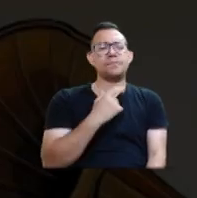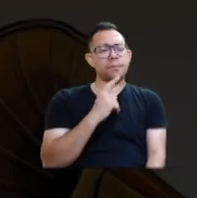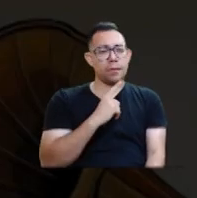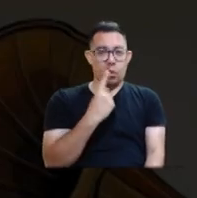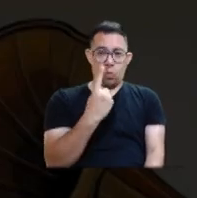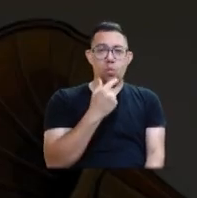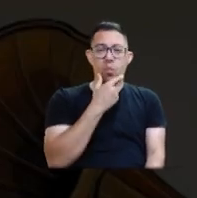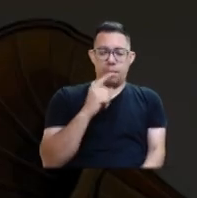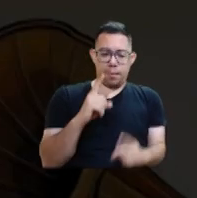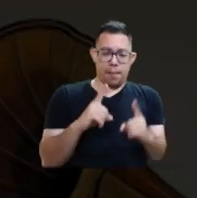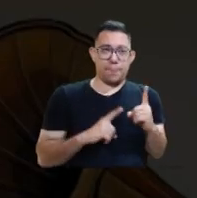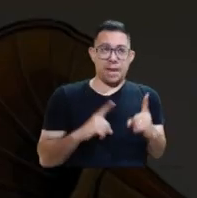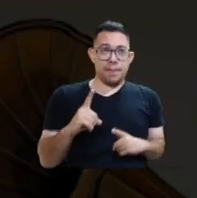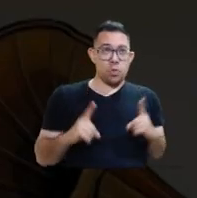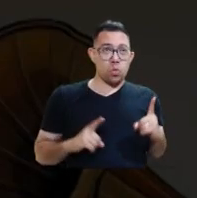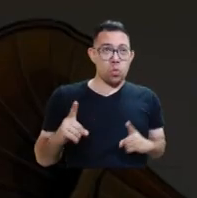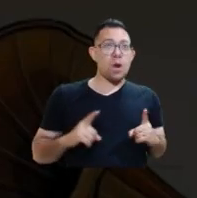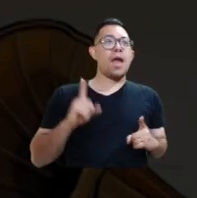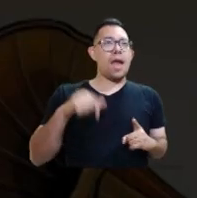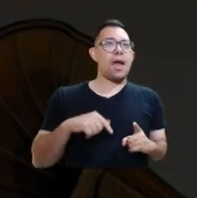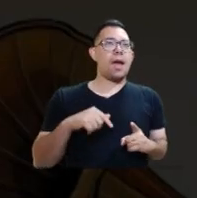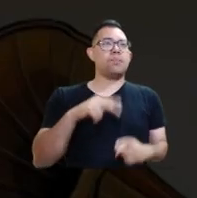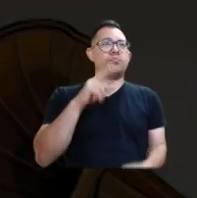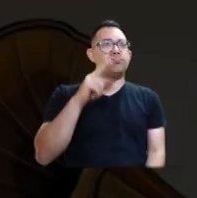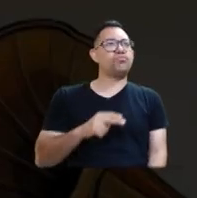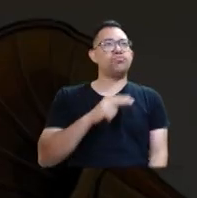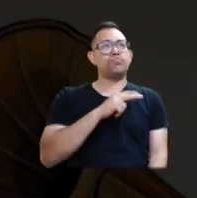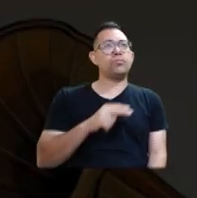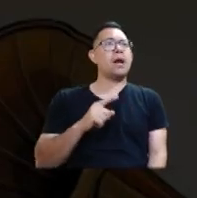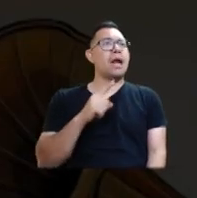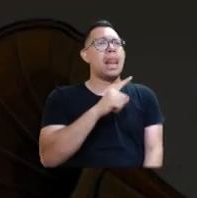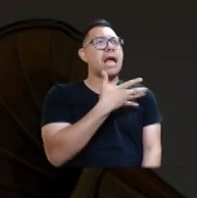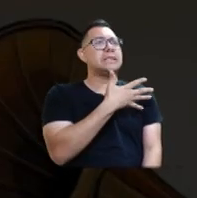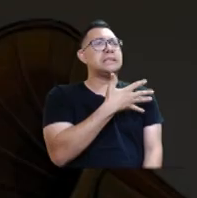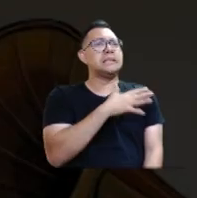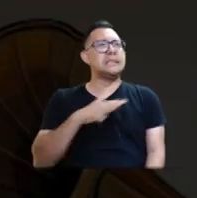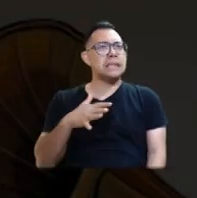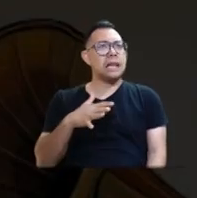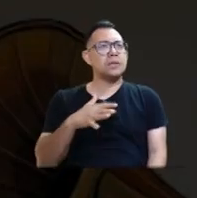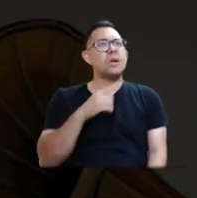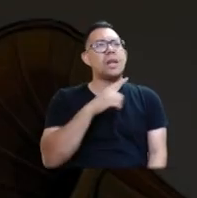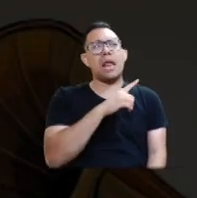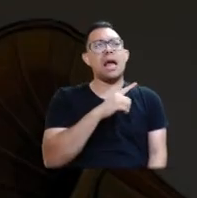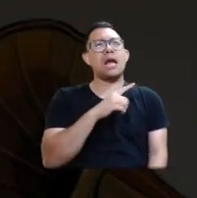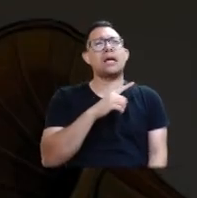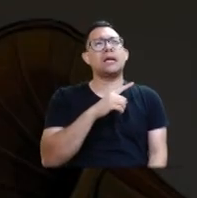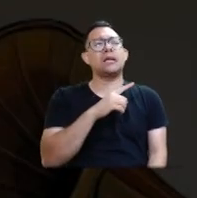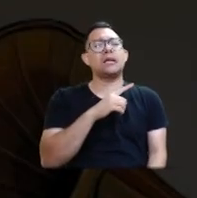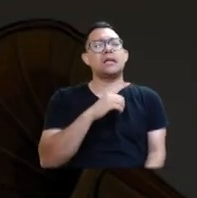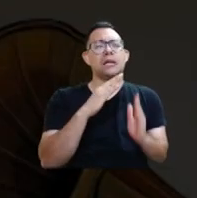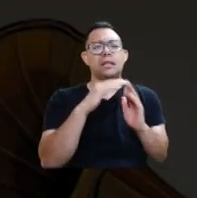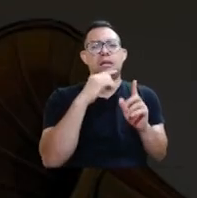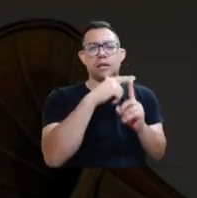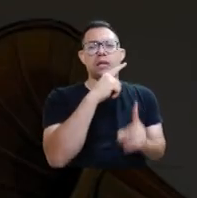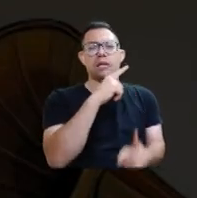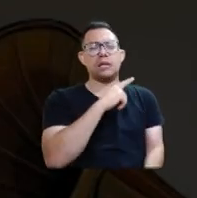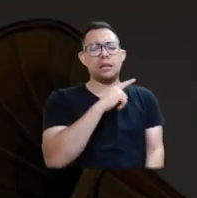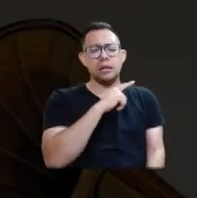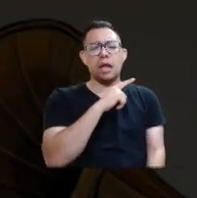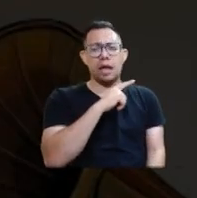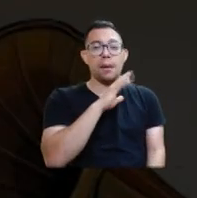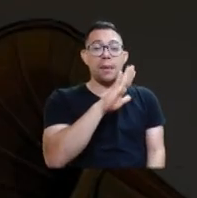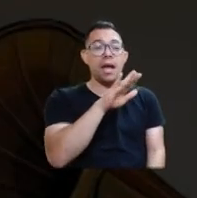tenho um primo que é padre. Ele trabalha na igreja dele lá em Santos. E por sinal,